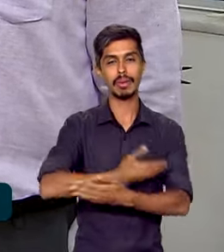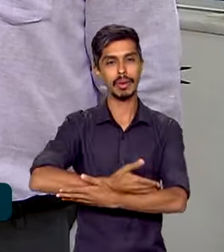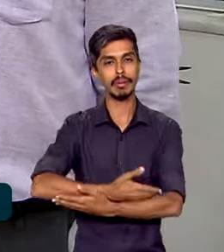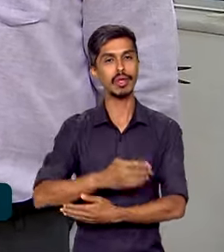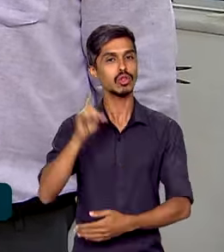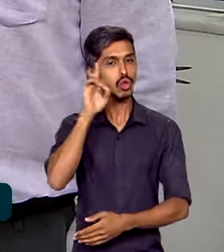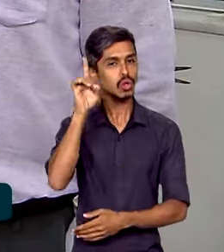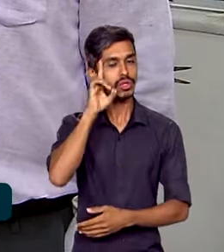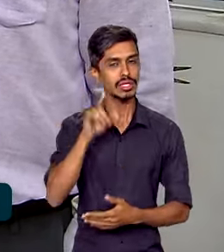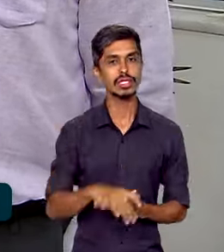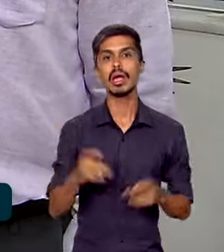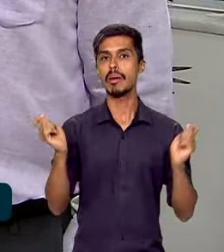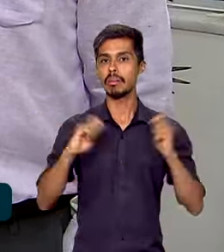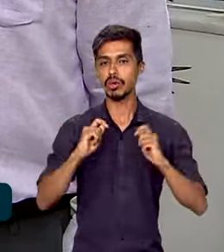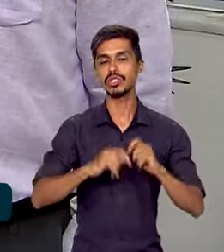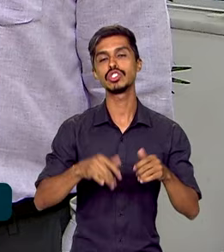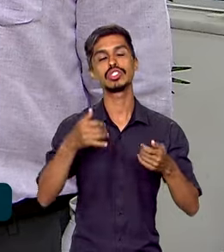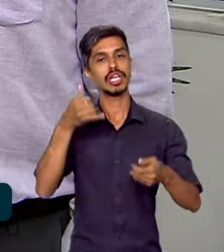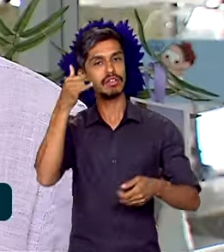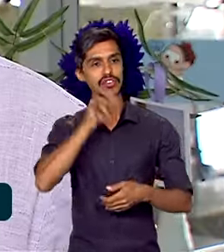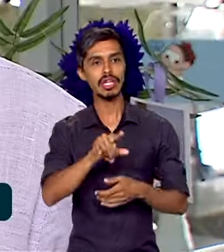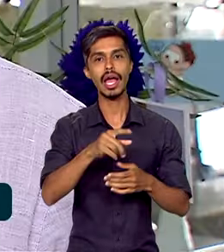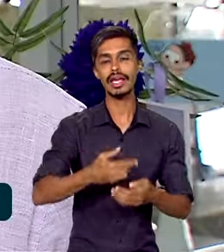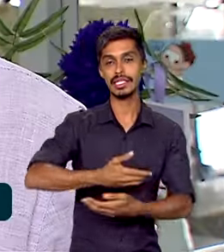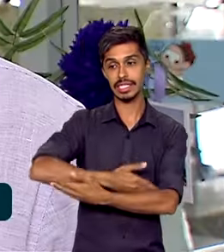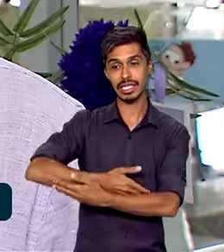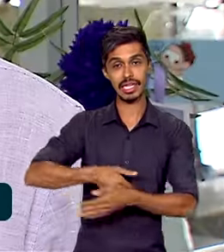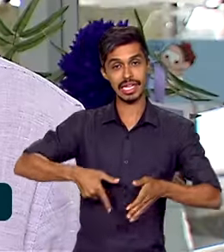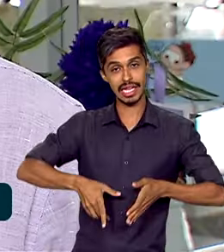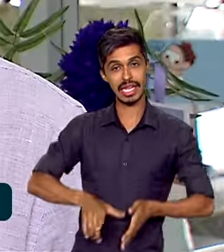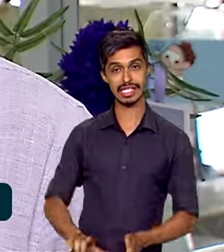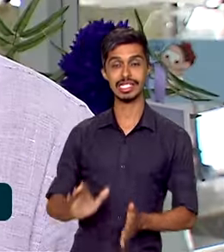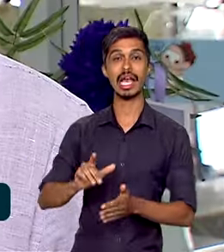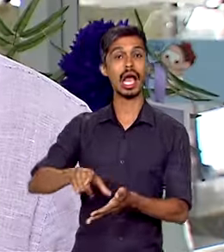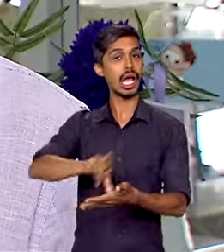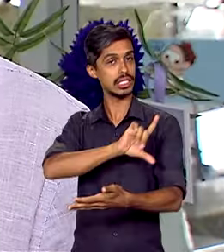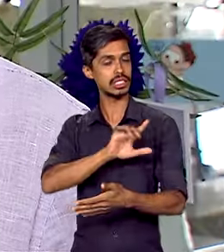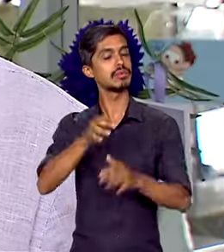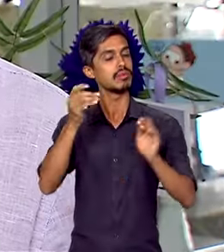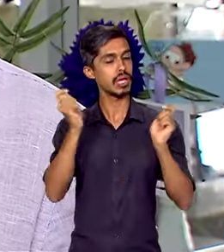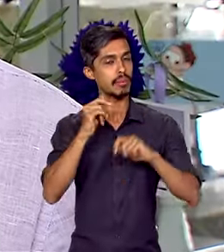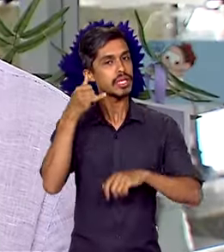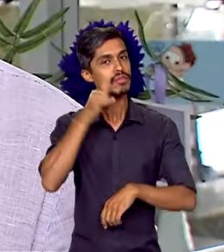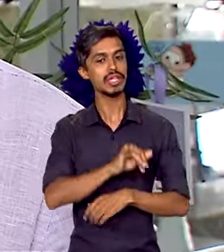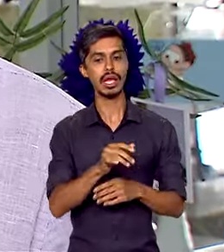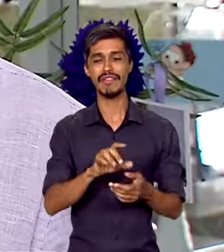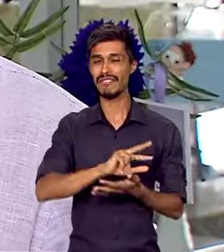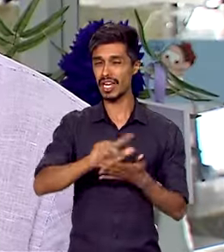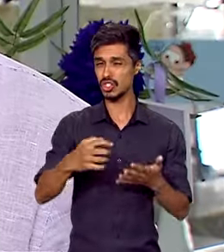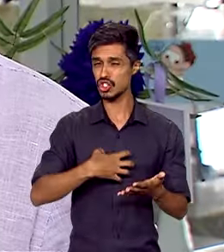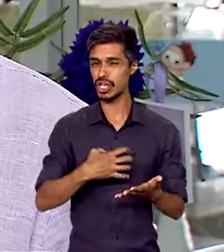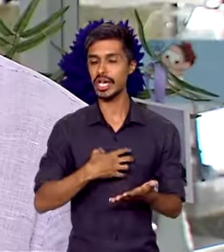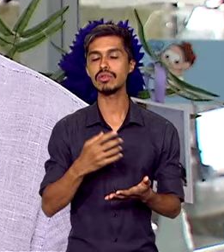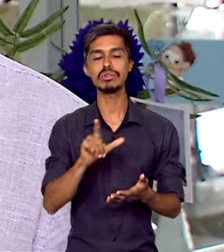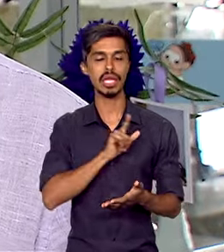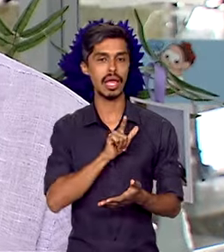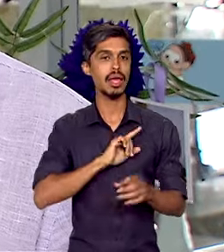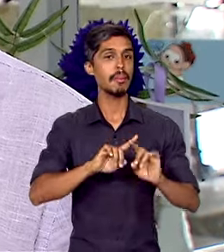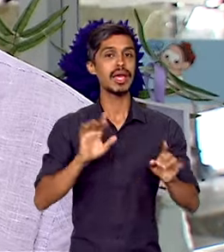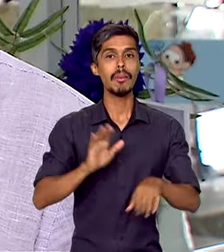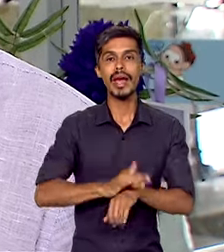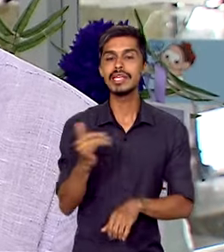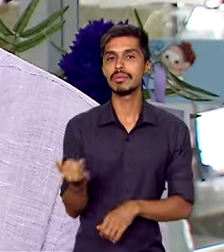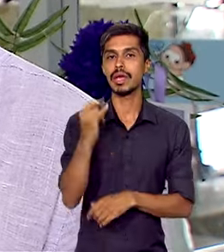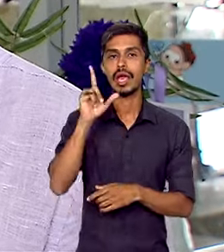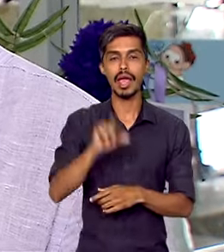possível prevenir a prematuridade existem muitas maneiras de prevenir a prematuridade mas a mais importante é através